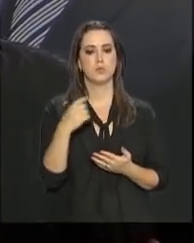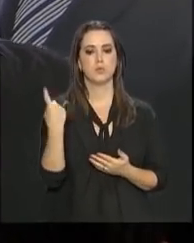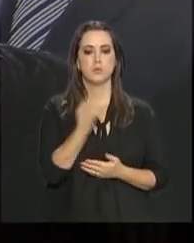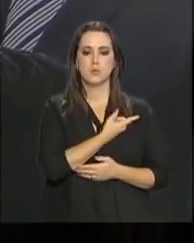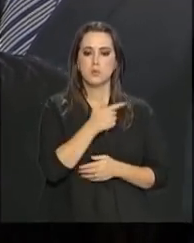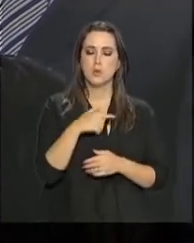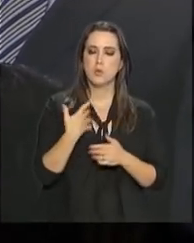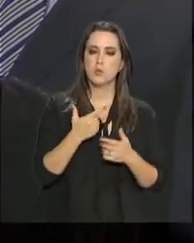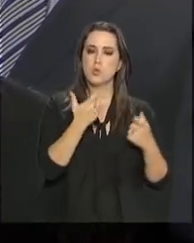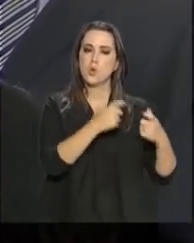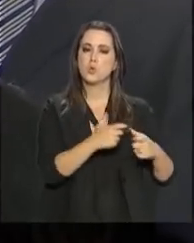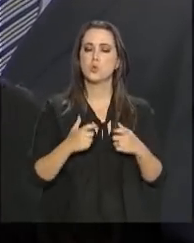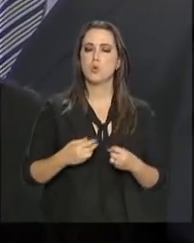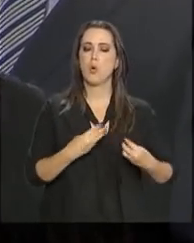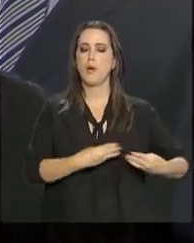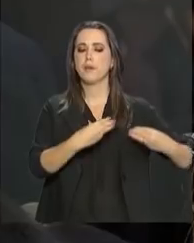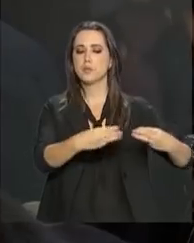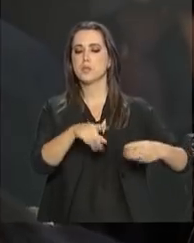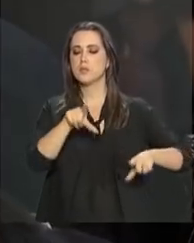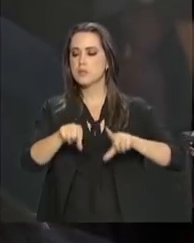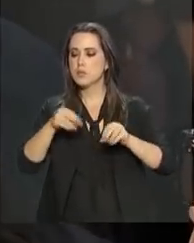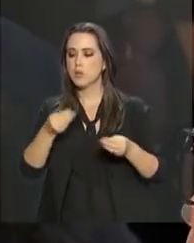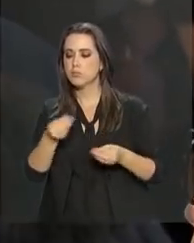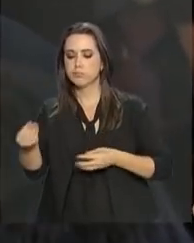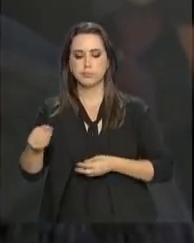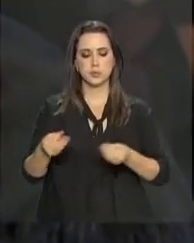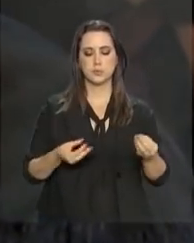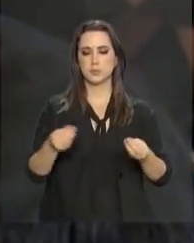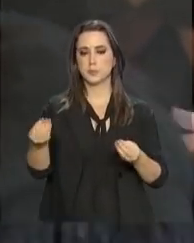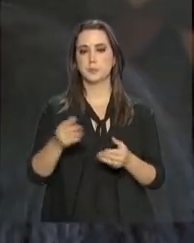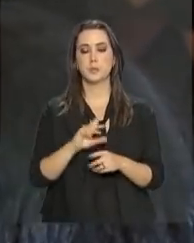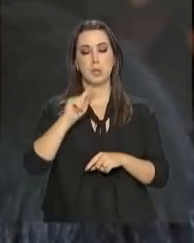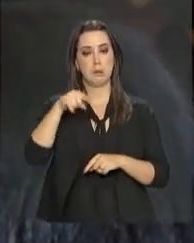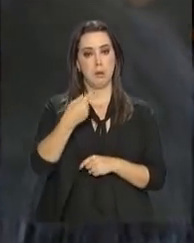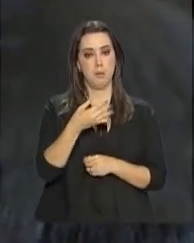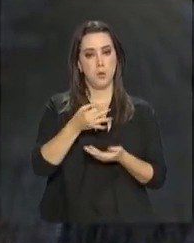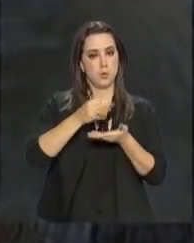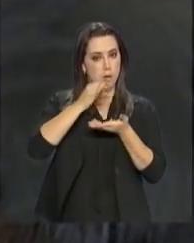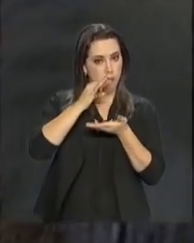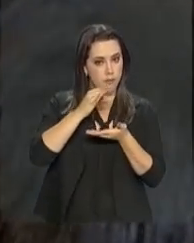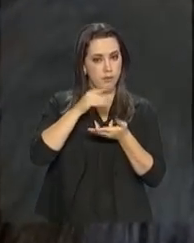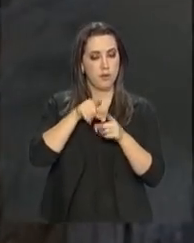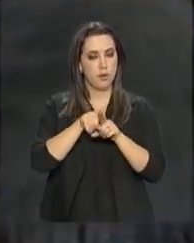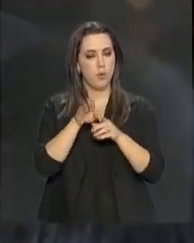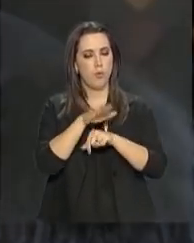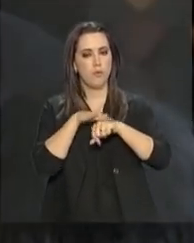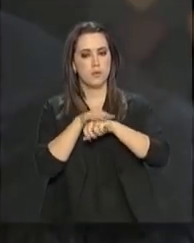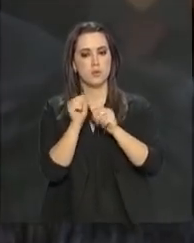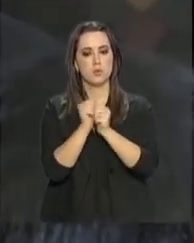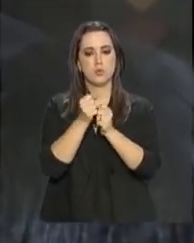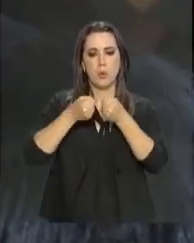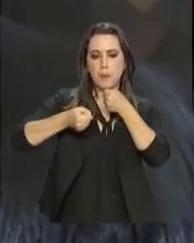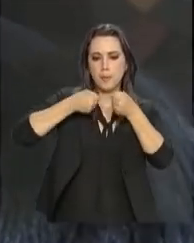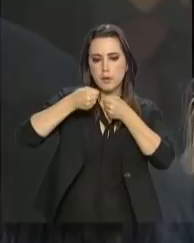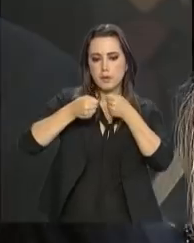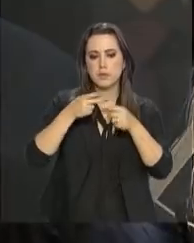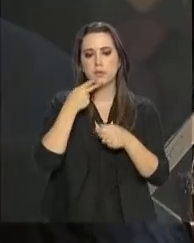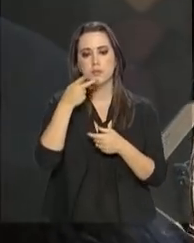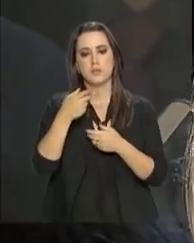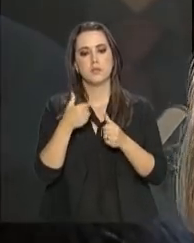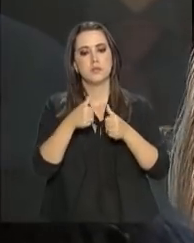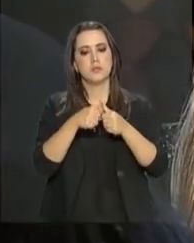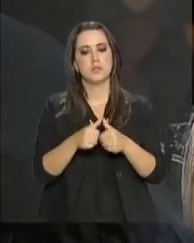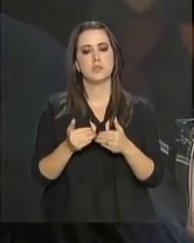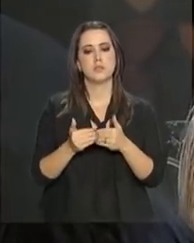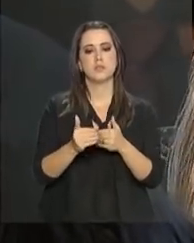nossas posições depois do café o presidente eleito conversou com jornalistas e disse que deve ficar em brasília